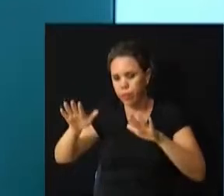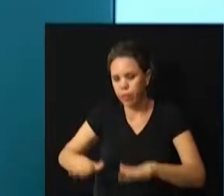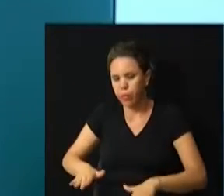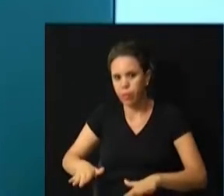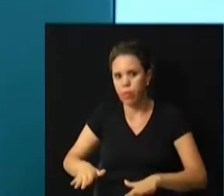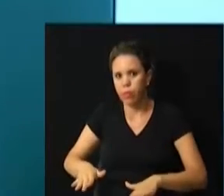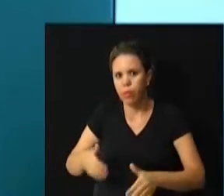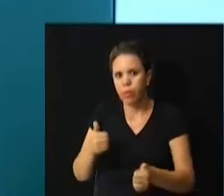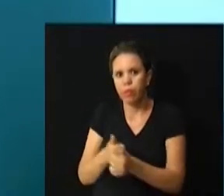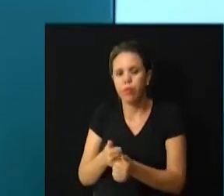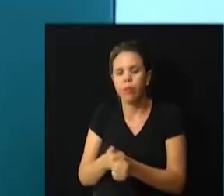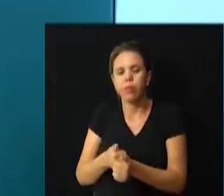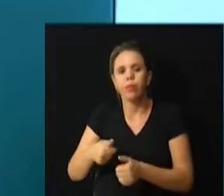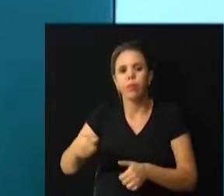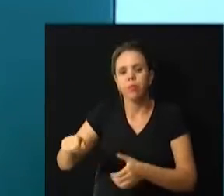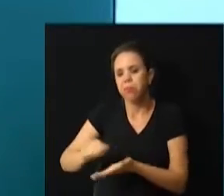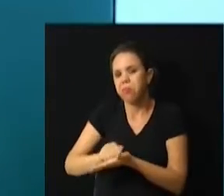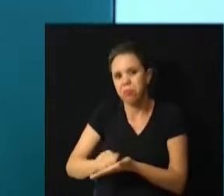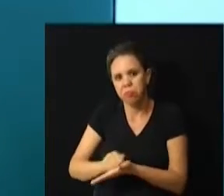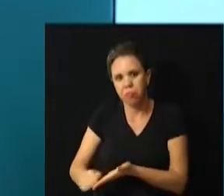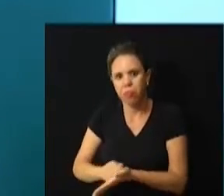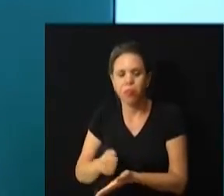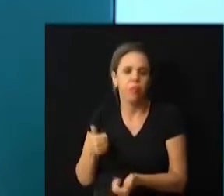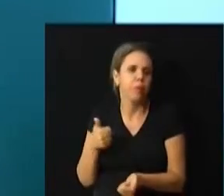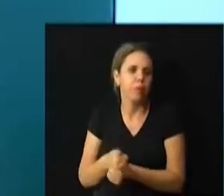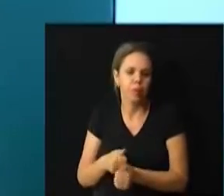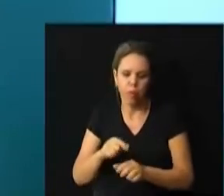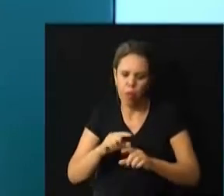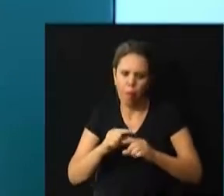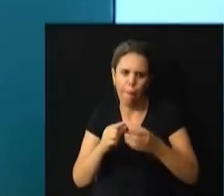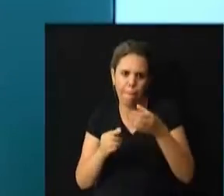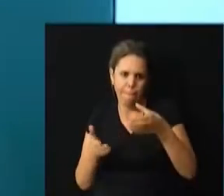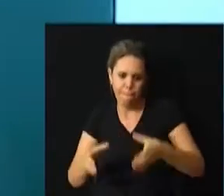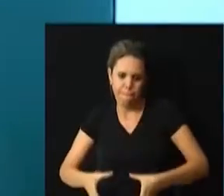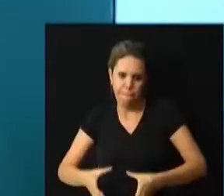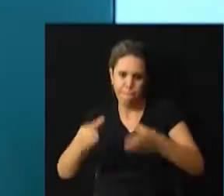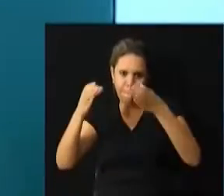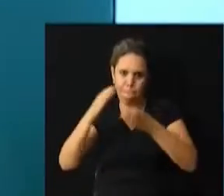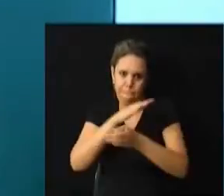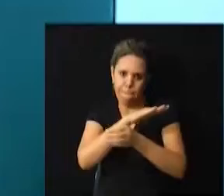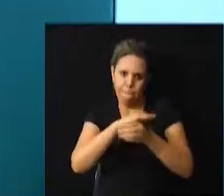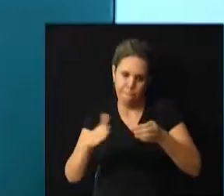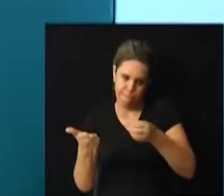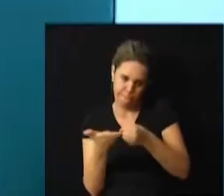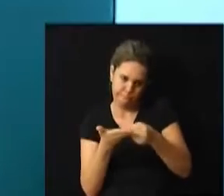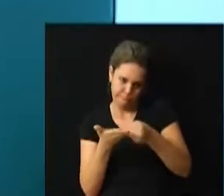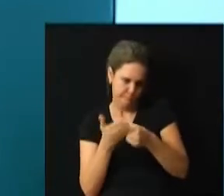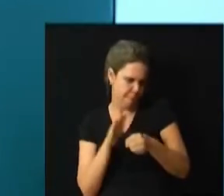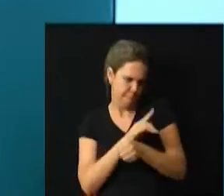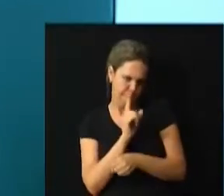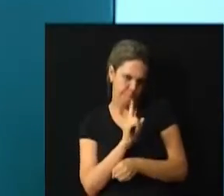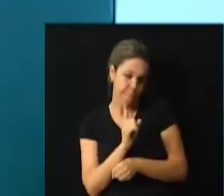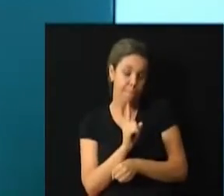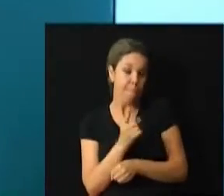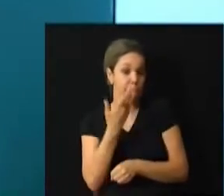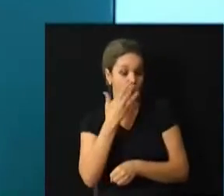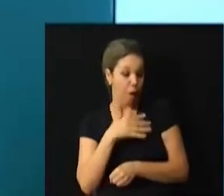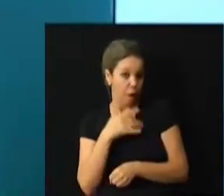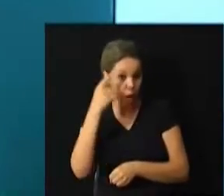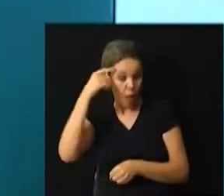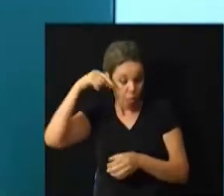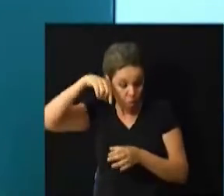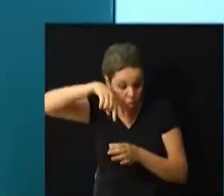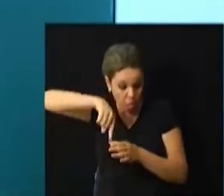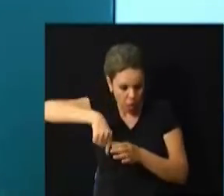estava fixo, né, perto de um tanque, meio vazio, meio balde, o balde nem estava cheio.